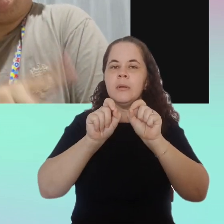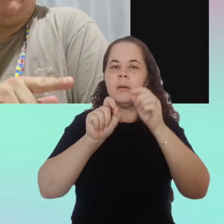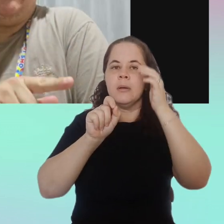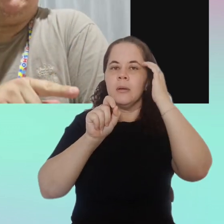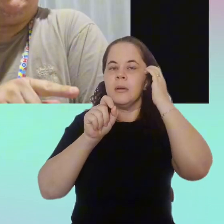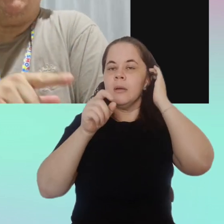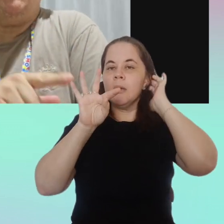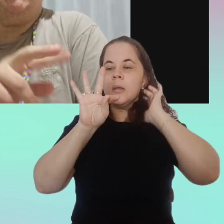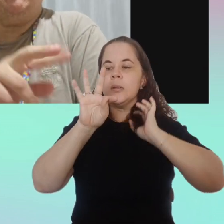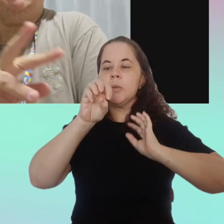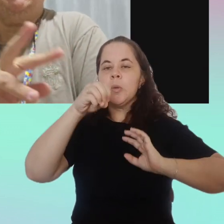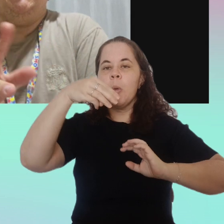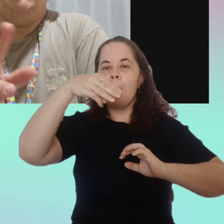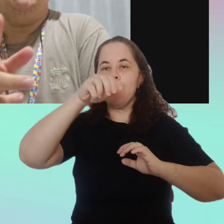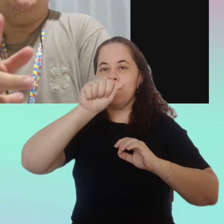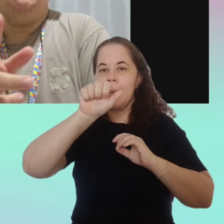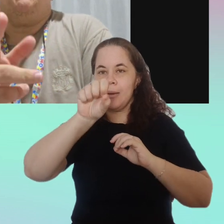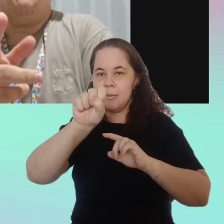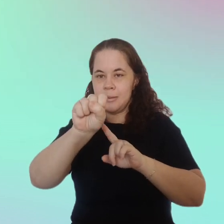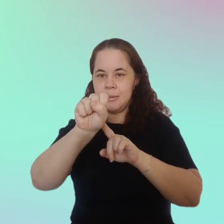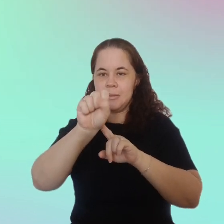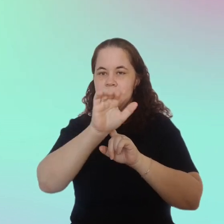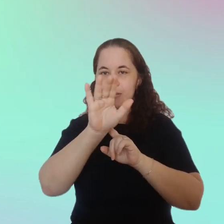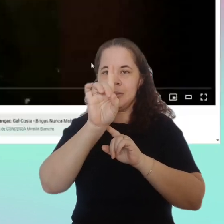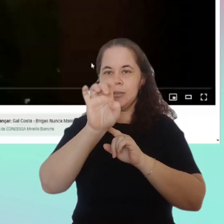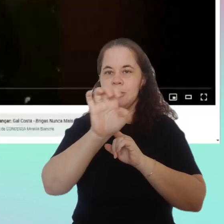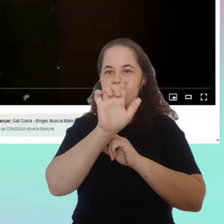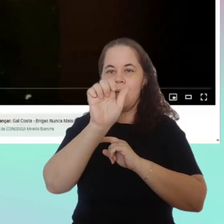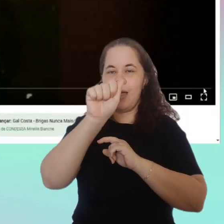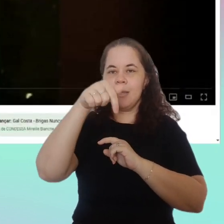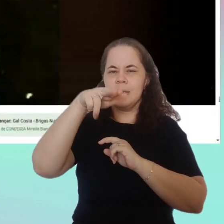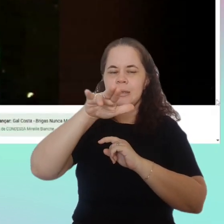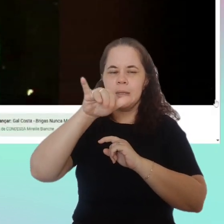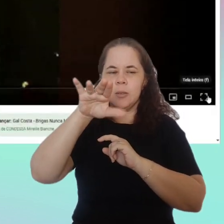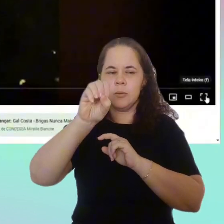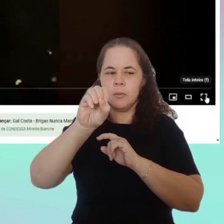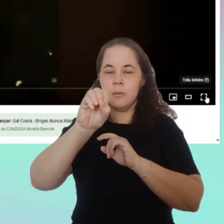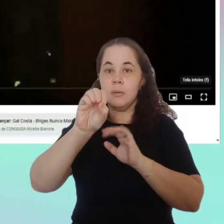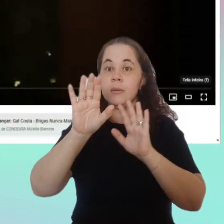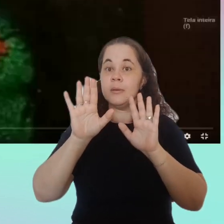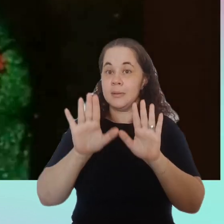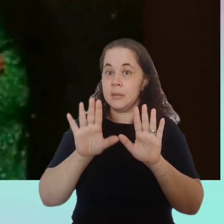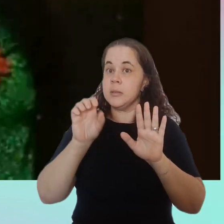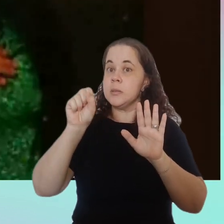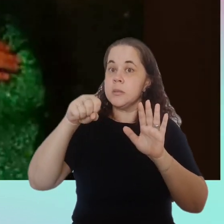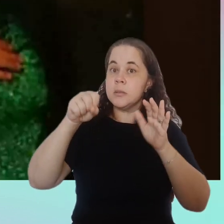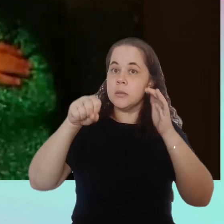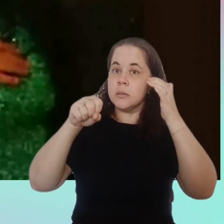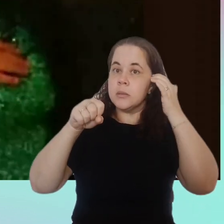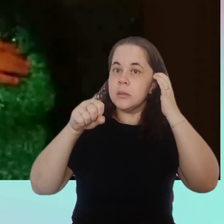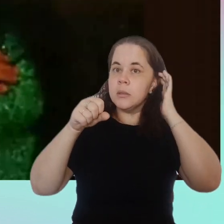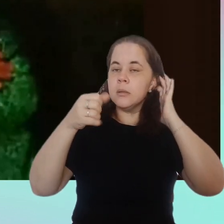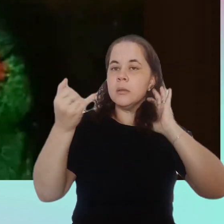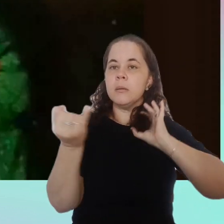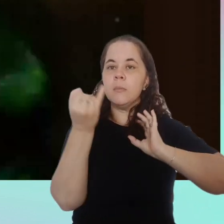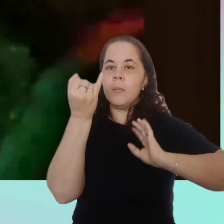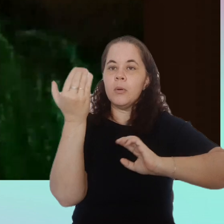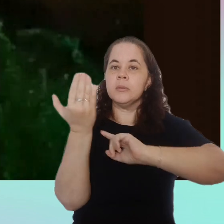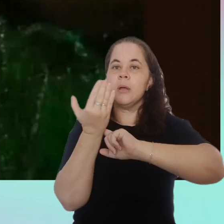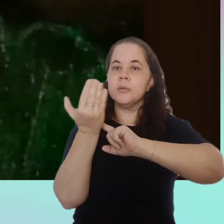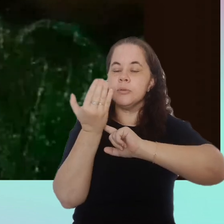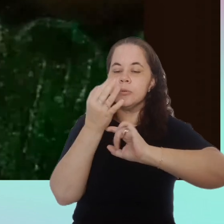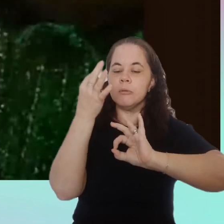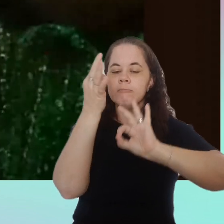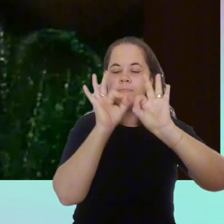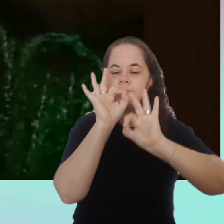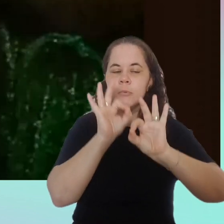do Tomás de sim, Aquino, né? Como colaborador no sim. livro. Sim, ele foi um colaborador também que teve com a gente,